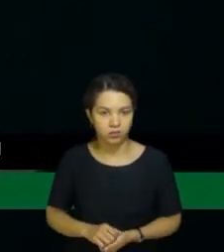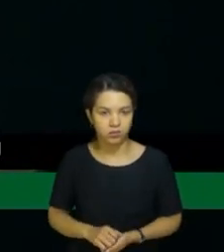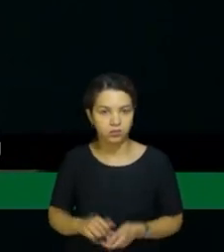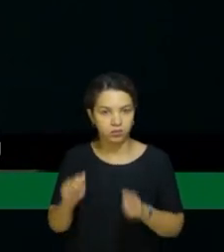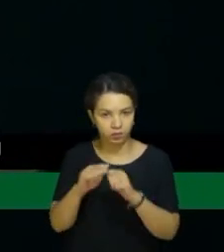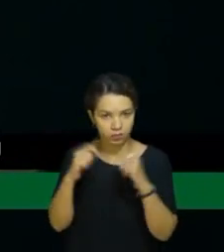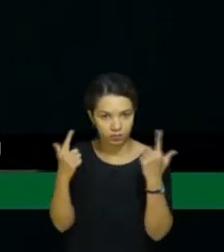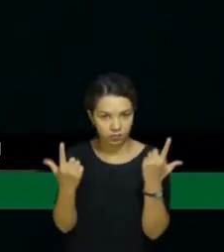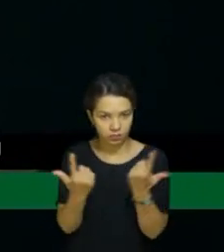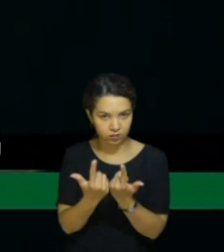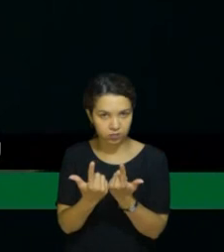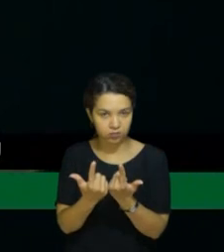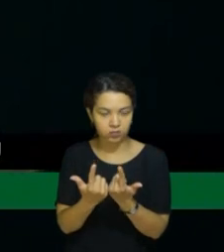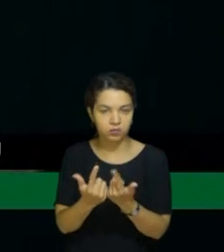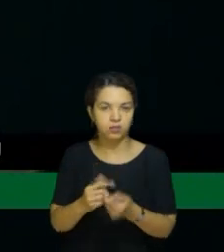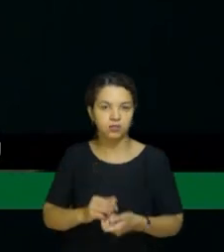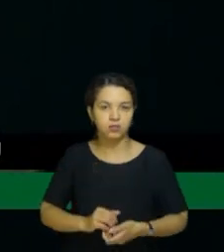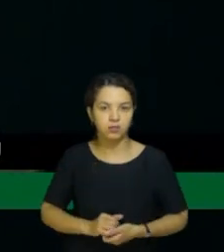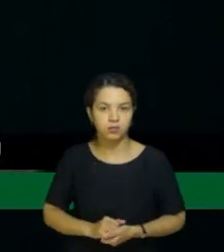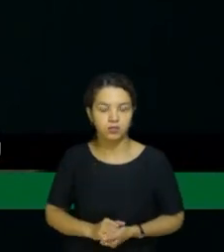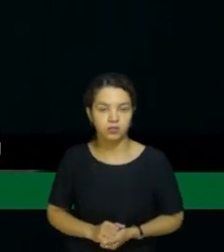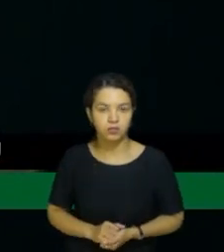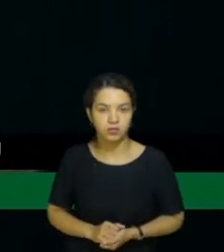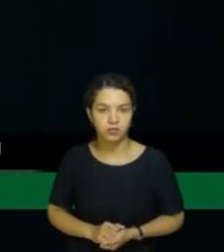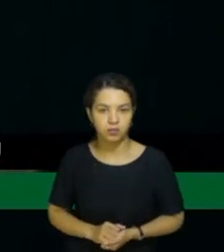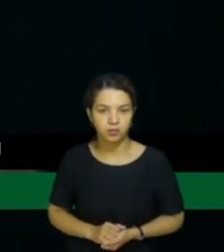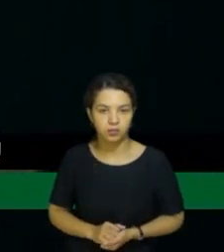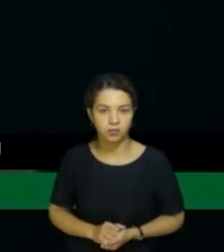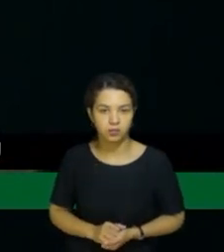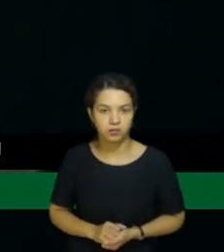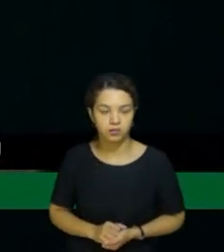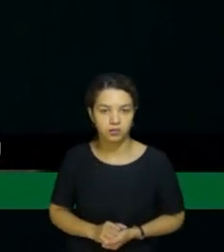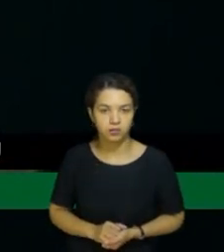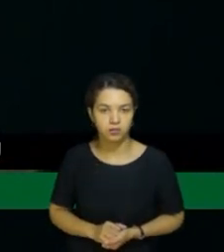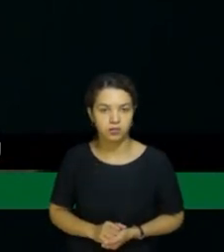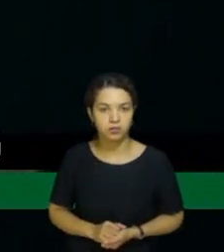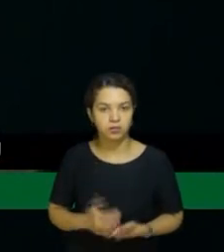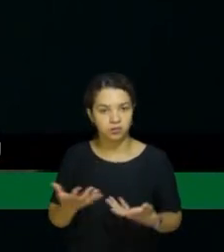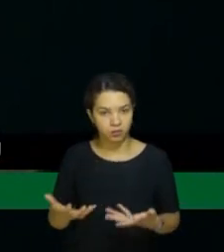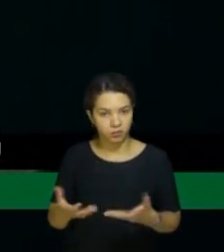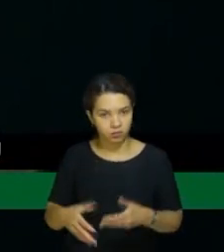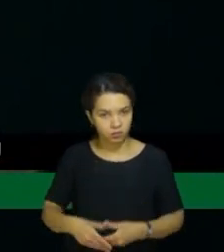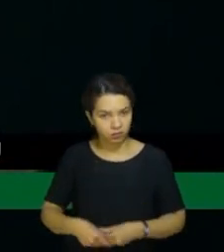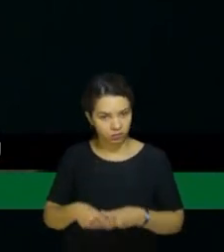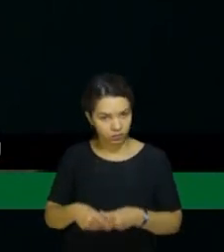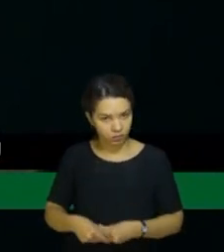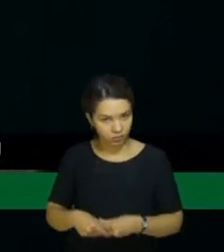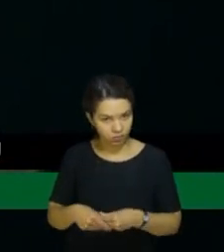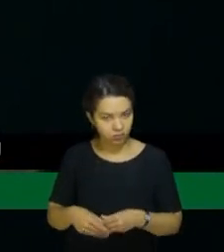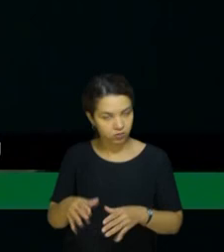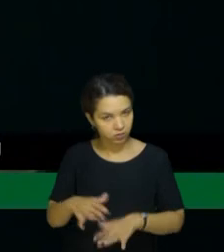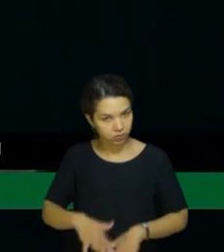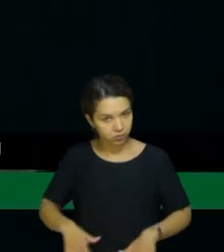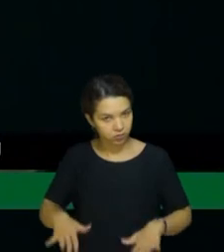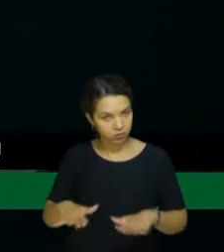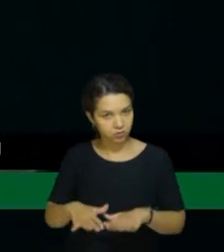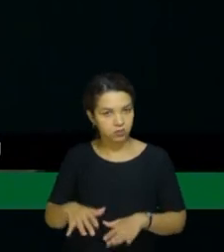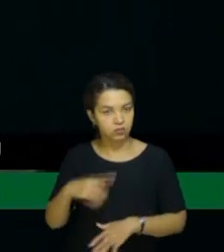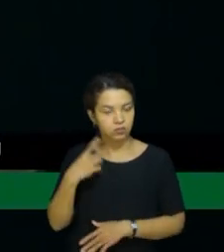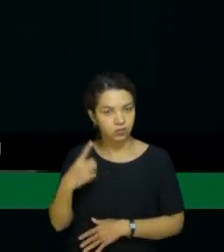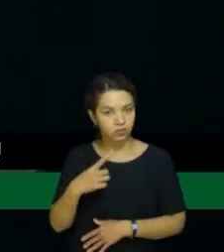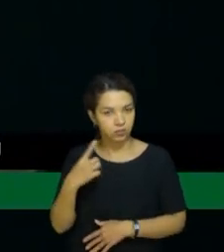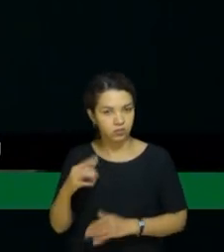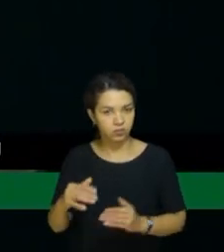Legislativa do Estado de Santa Catarina em seus nomes eu quero cumprimentar todos deputados estaduais e demais autoridades